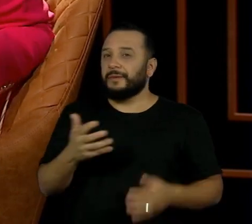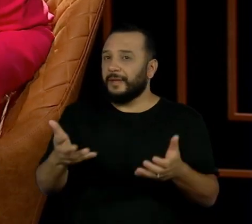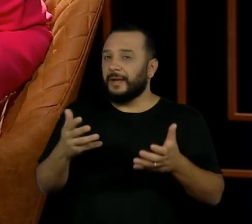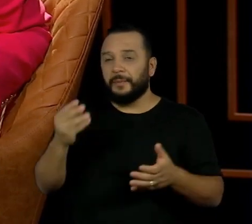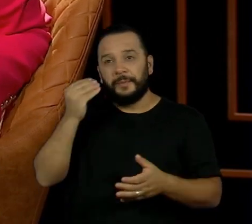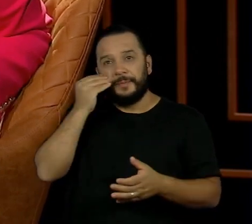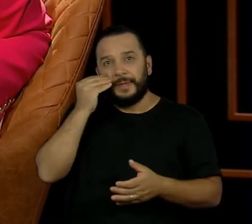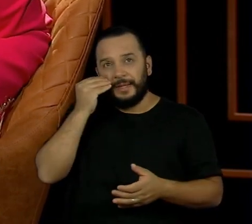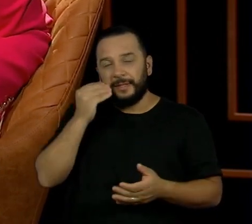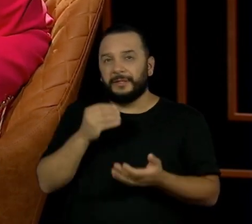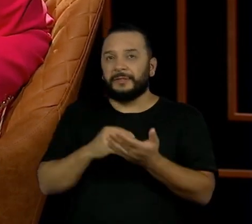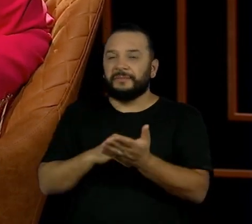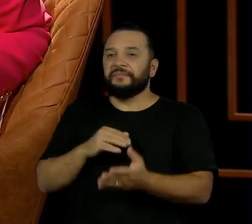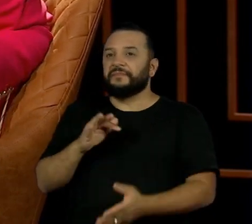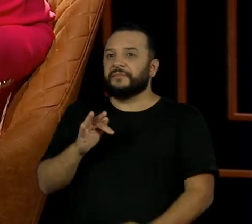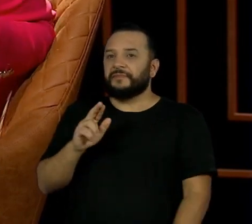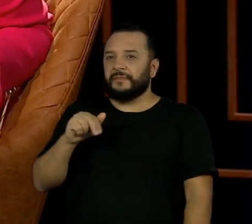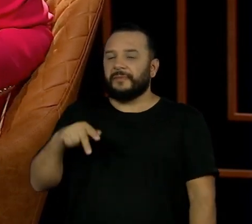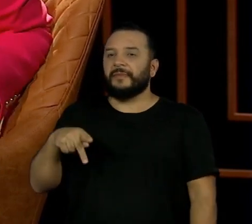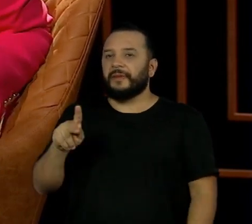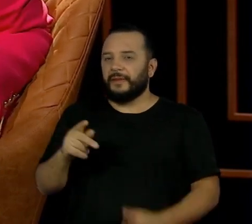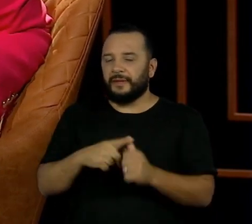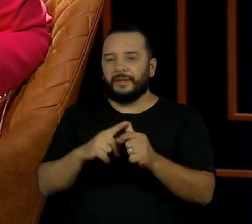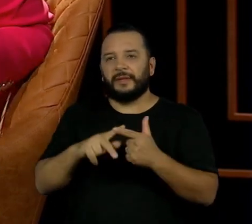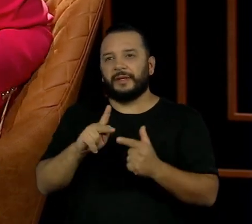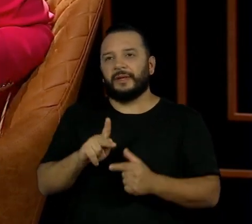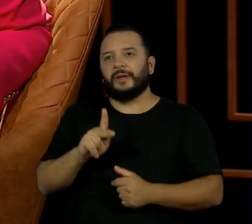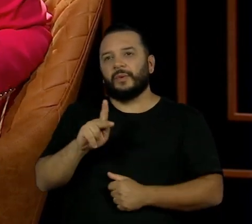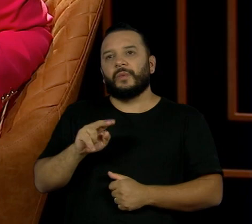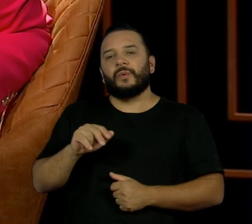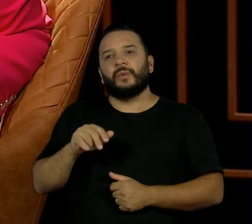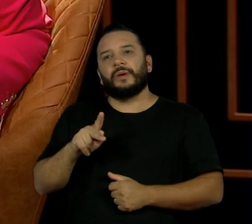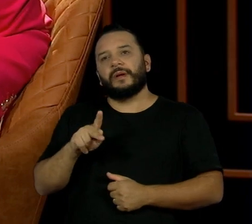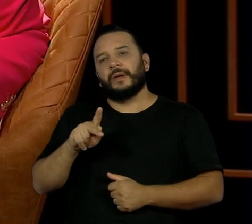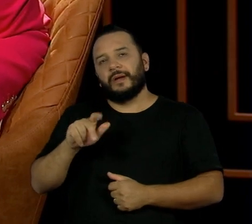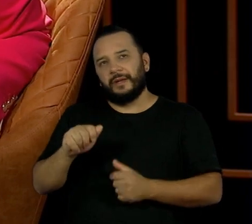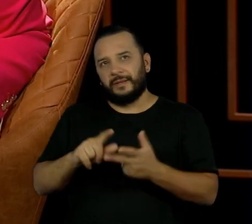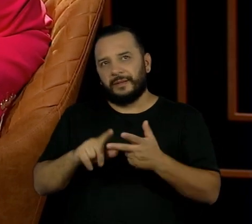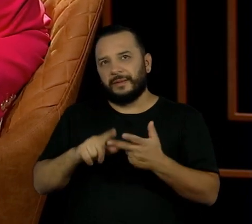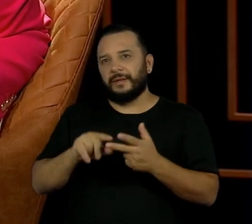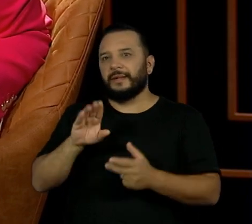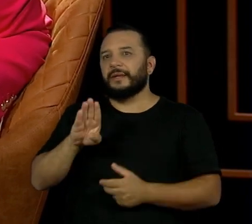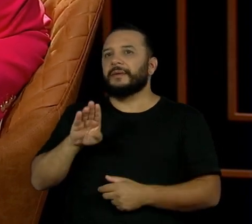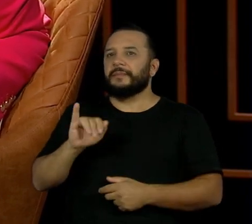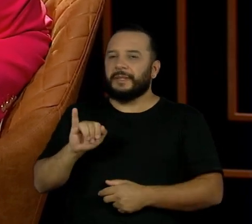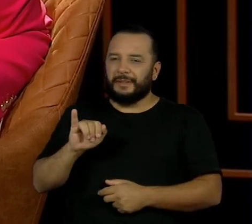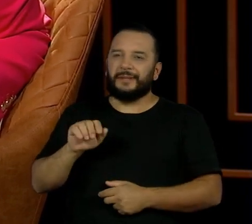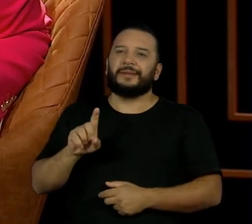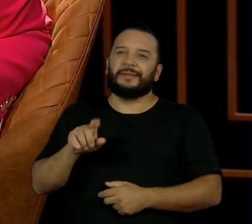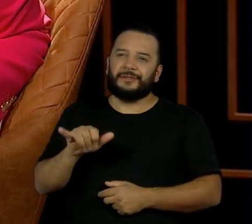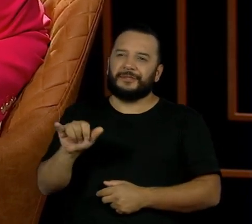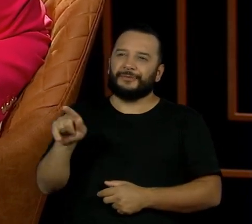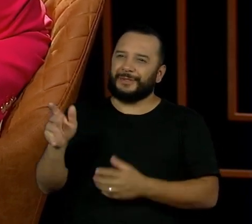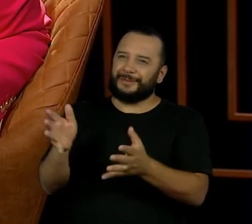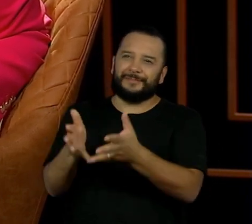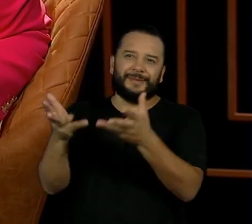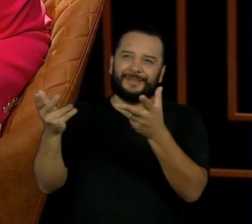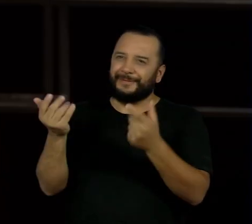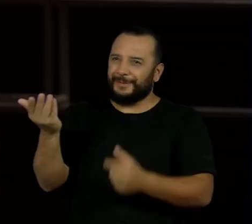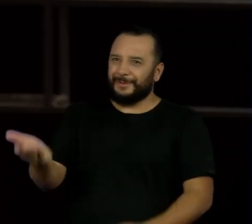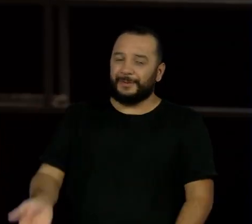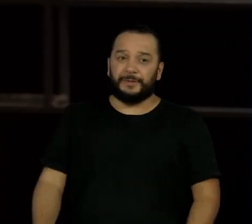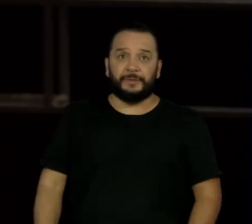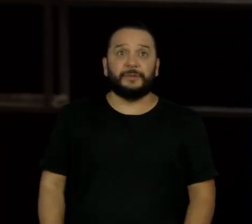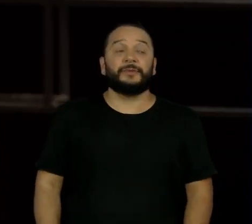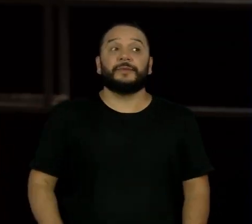o funk, né? Cookie, Serginho Bartolo, mas, pô, Bide, obrigada. Você foi incrível. E como